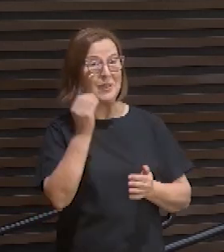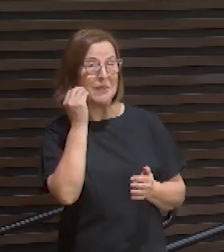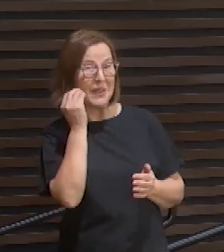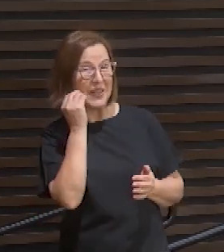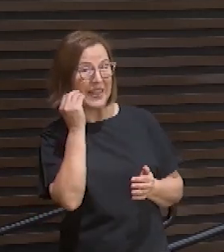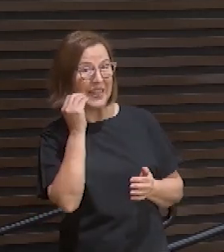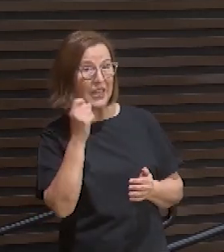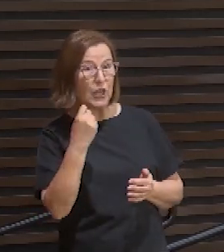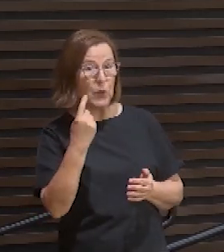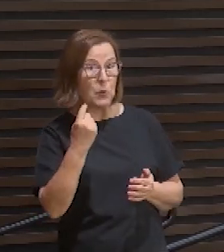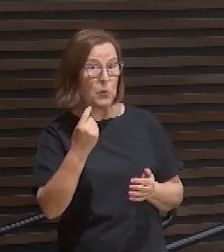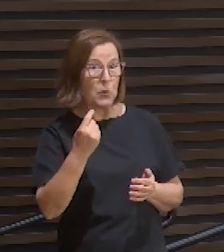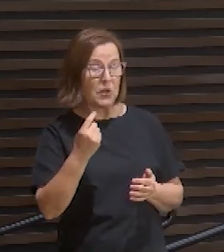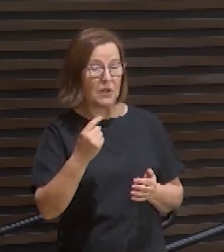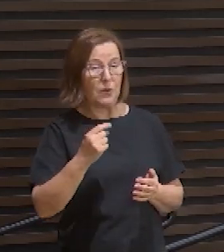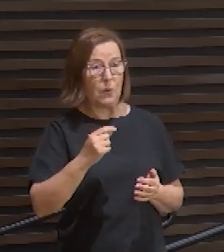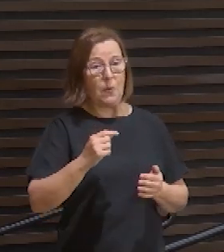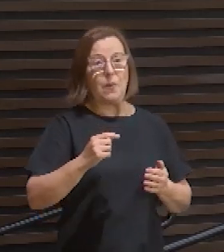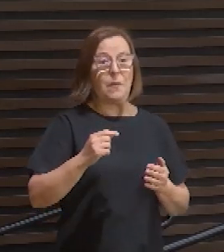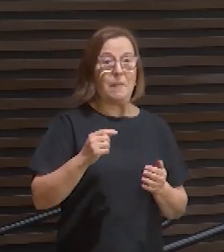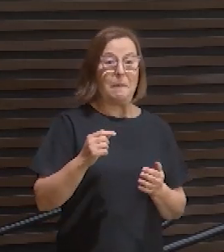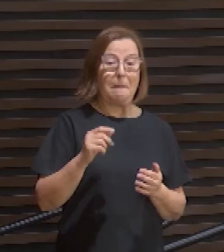desfrutar.